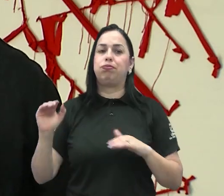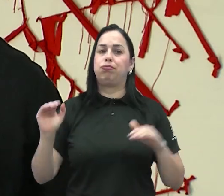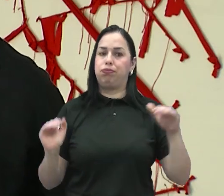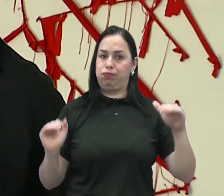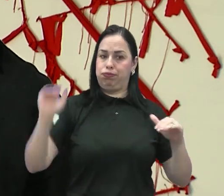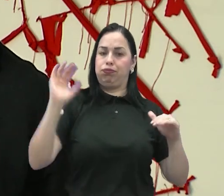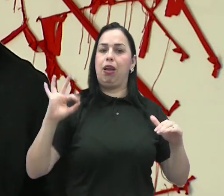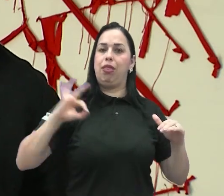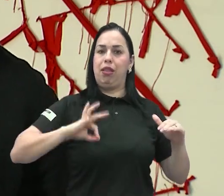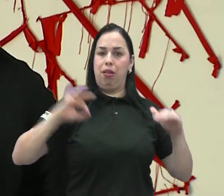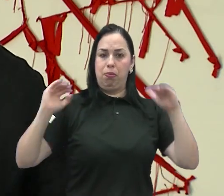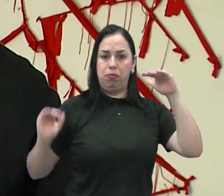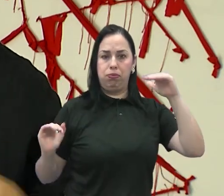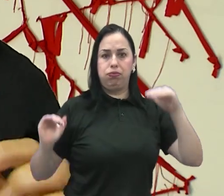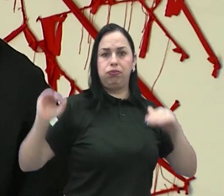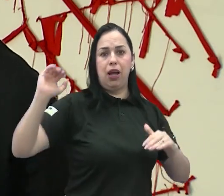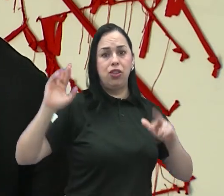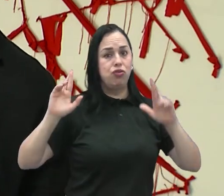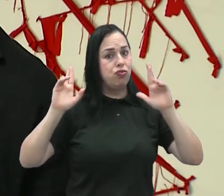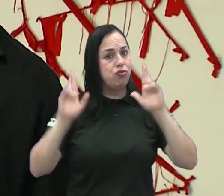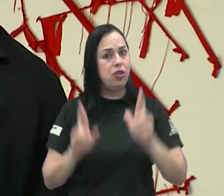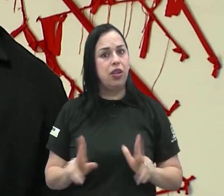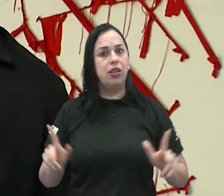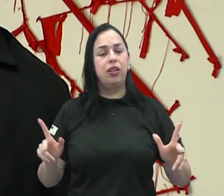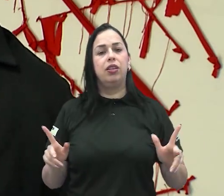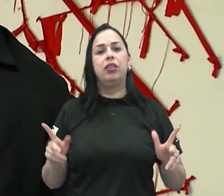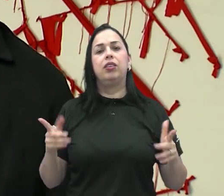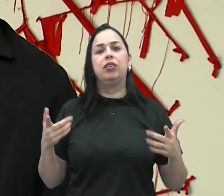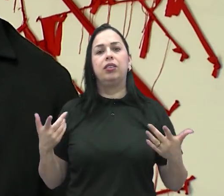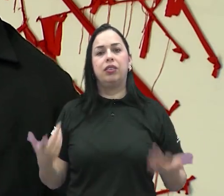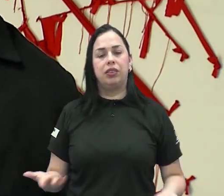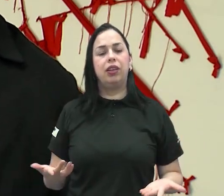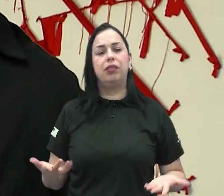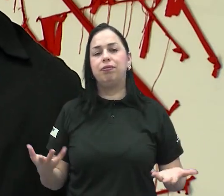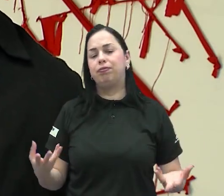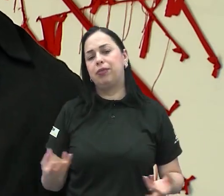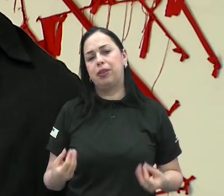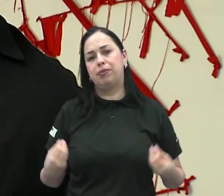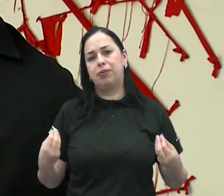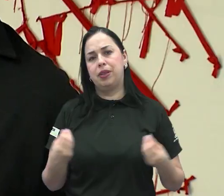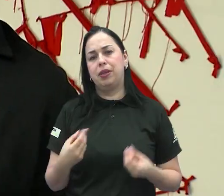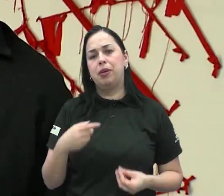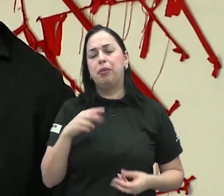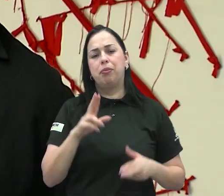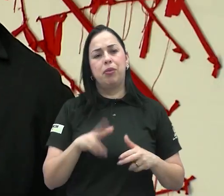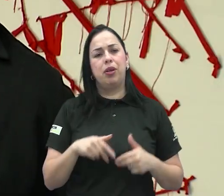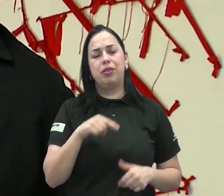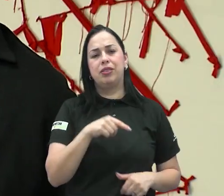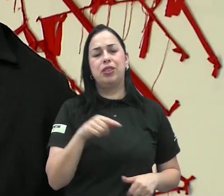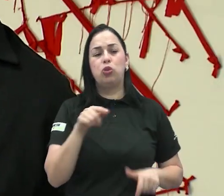empresa, o salário também é muito diferente, é muito desigual. Então isso vai